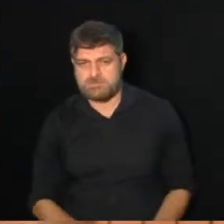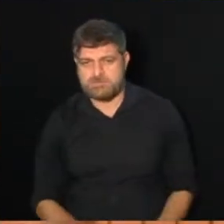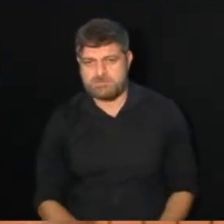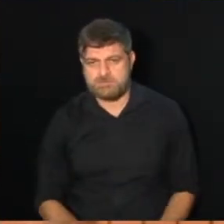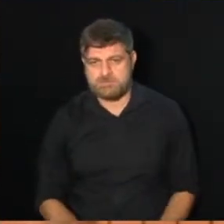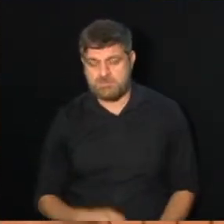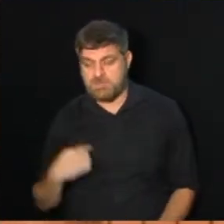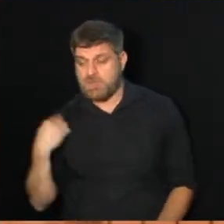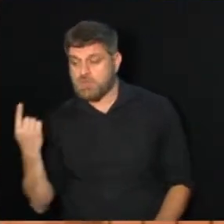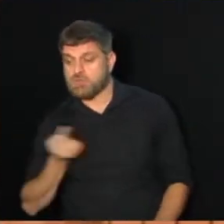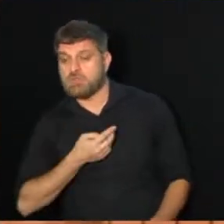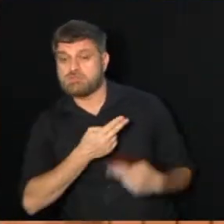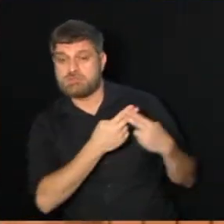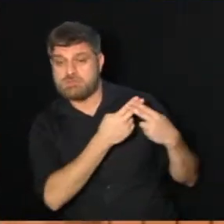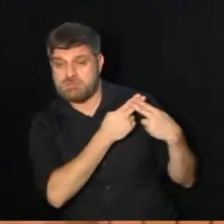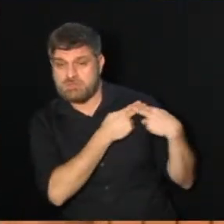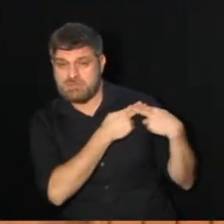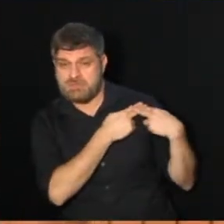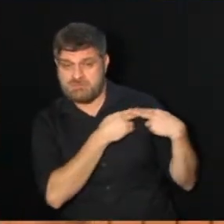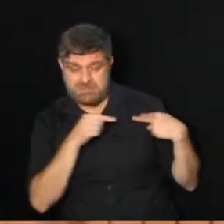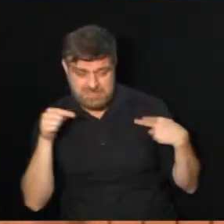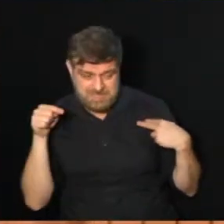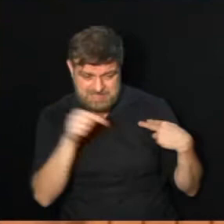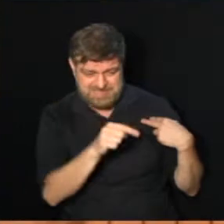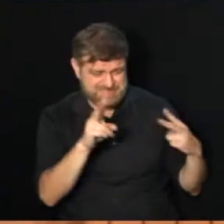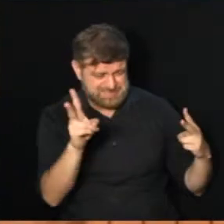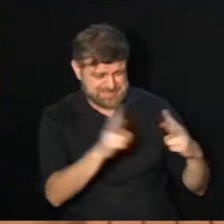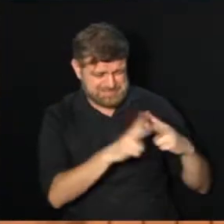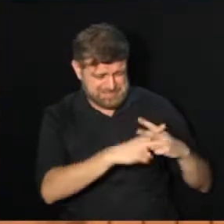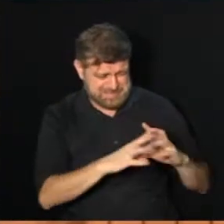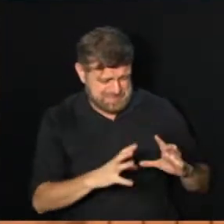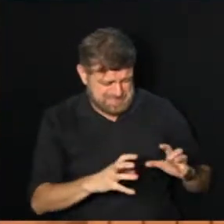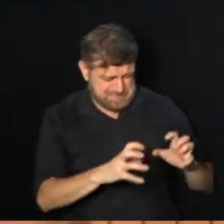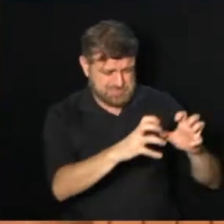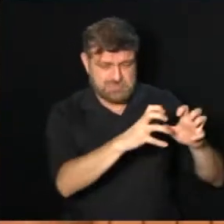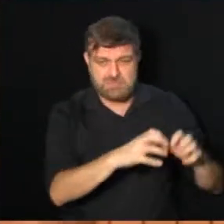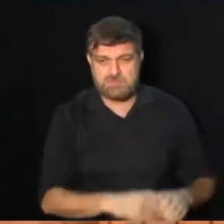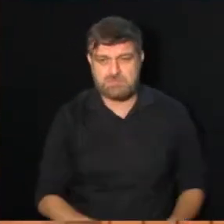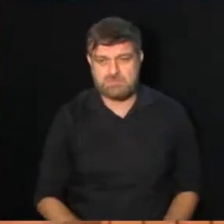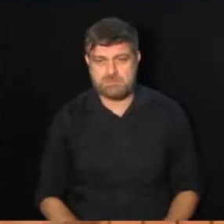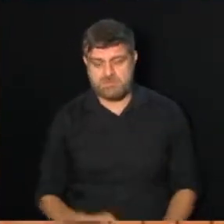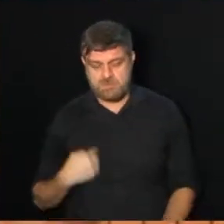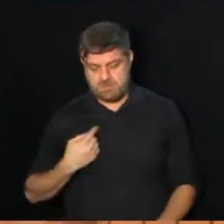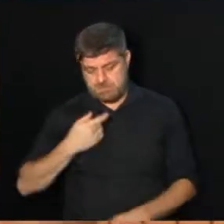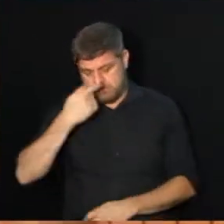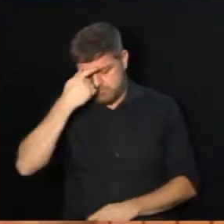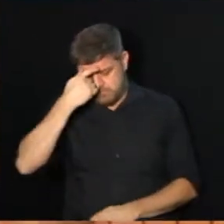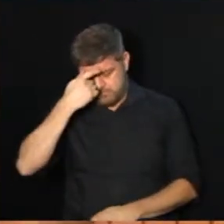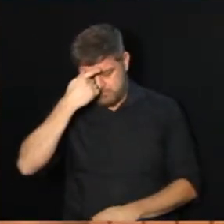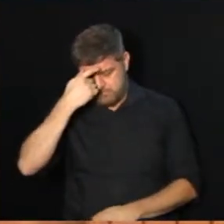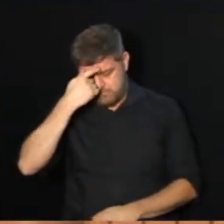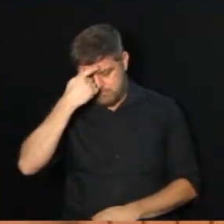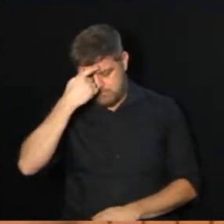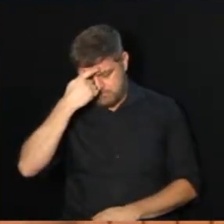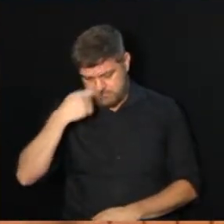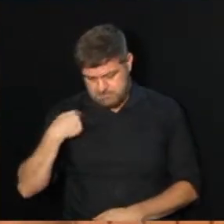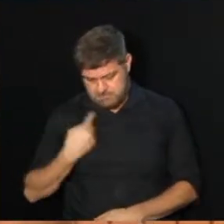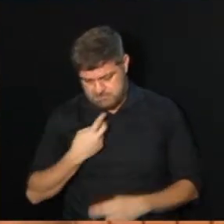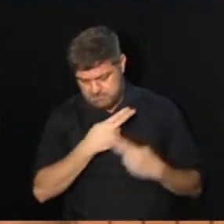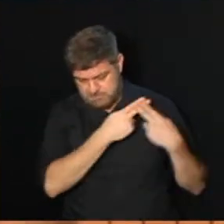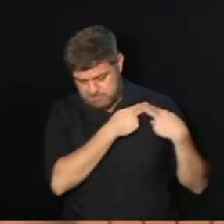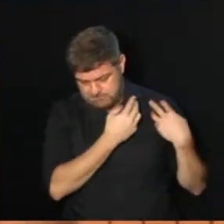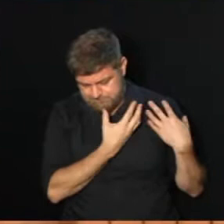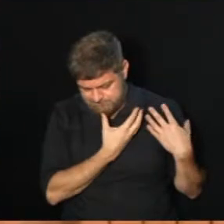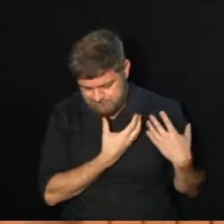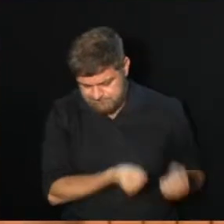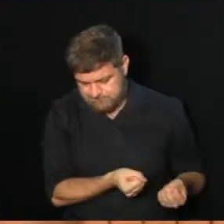Todos somos responsáveis por um conflito que surja. E assim que nós nos conscientizamos disso, nós assumimos responsabilidade por